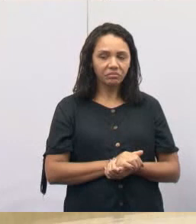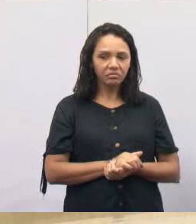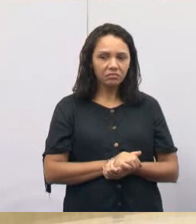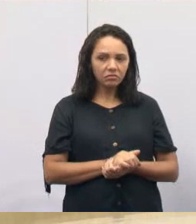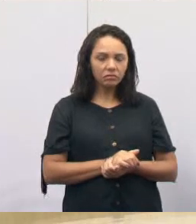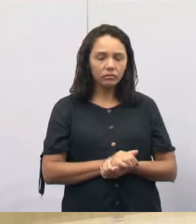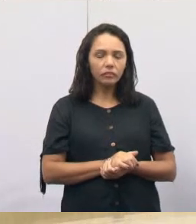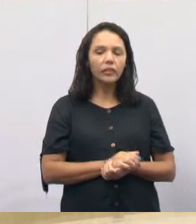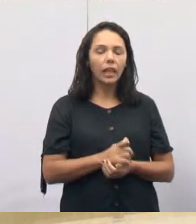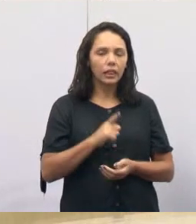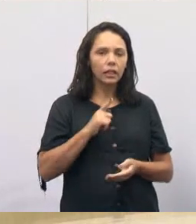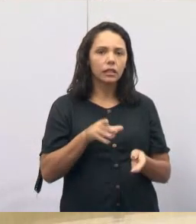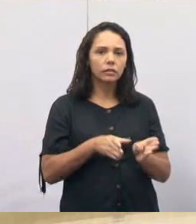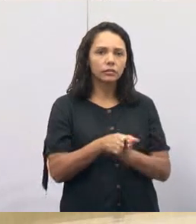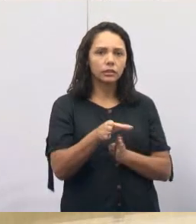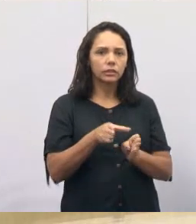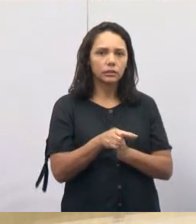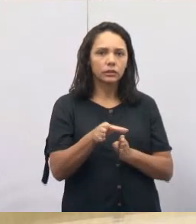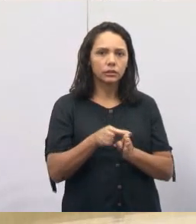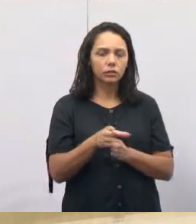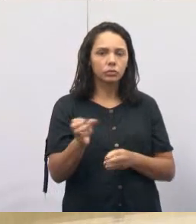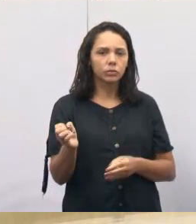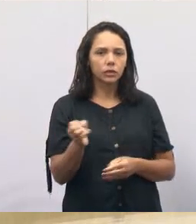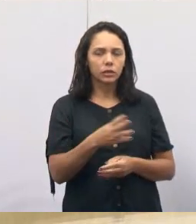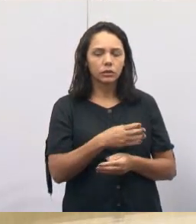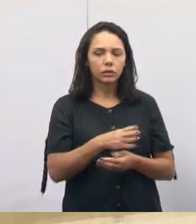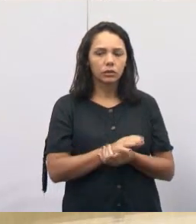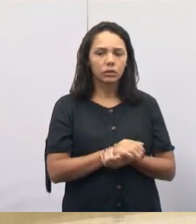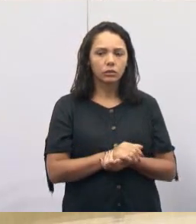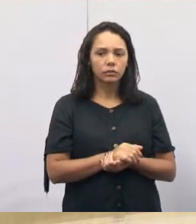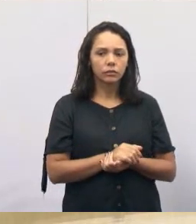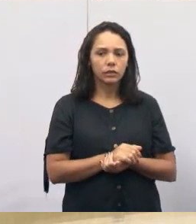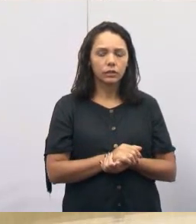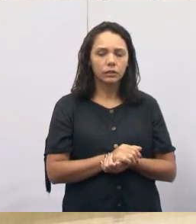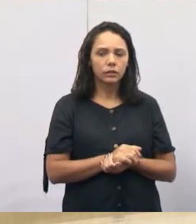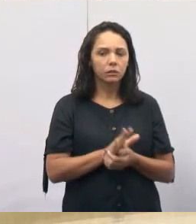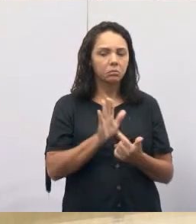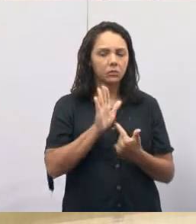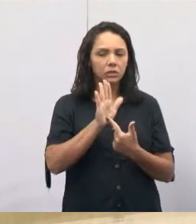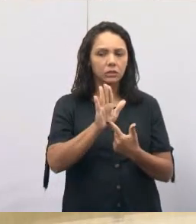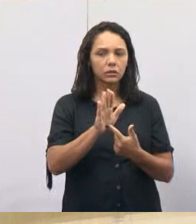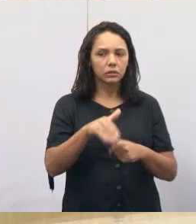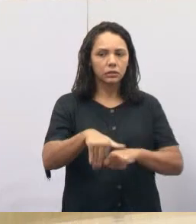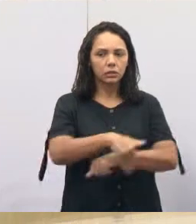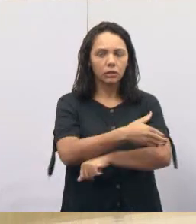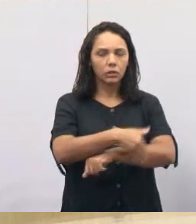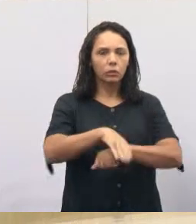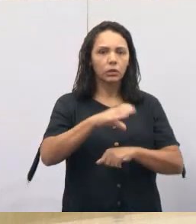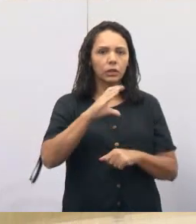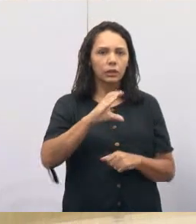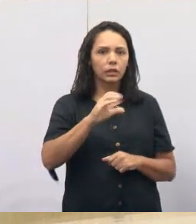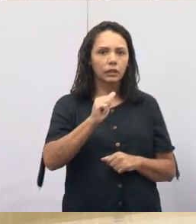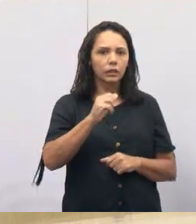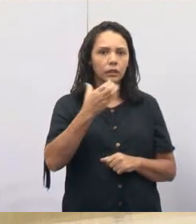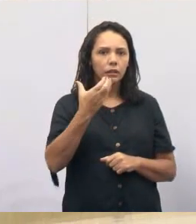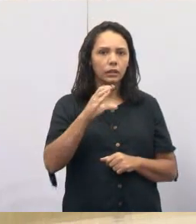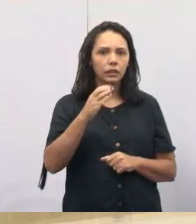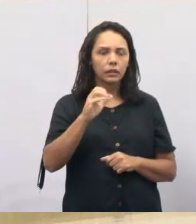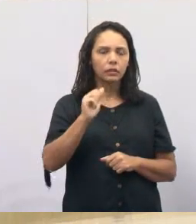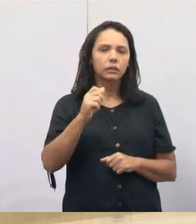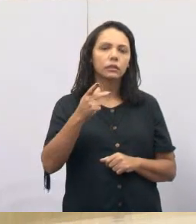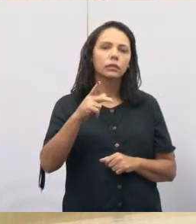na região foram orientados quanto à nova sinalização. Em tempo, informamos que a rua Caçapava faz parte da rotina